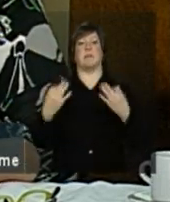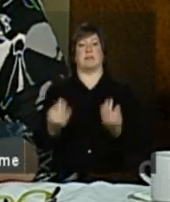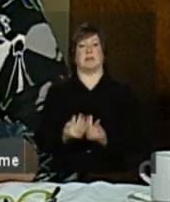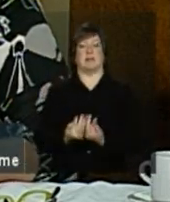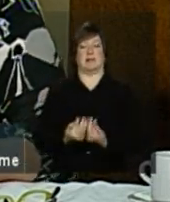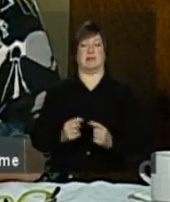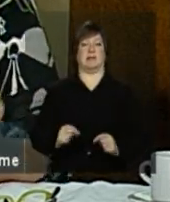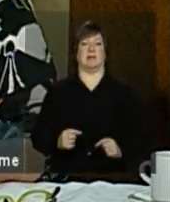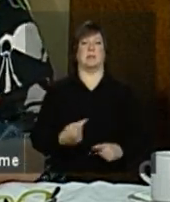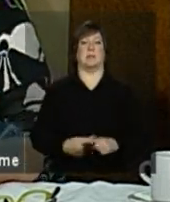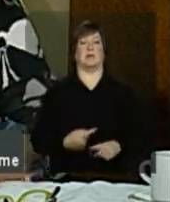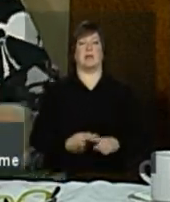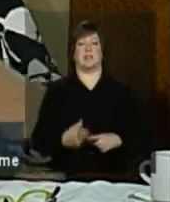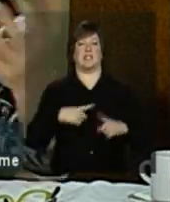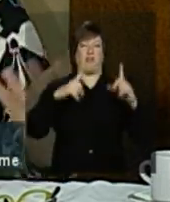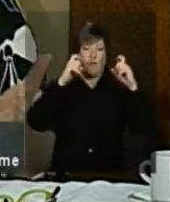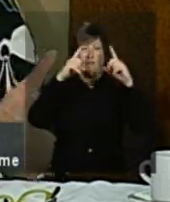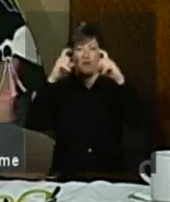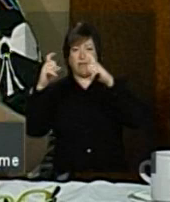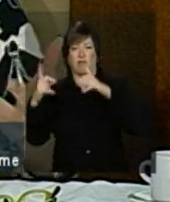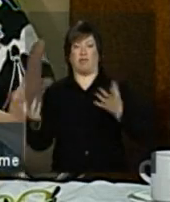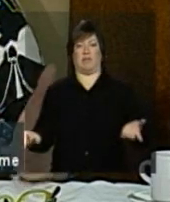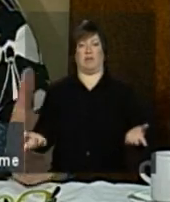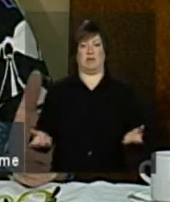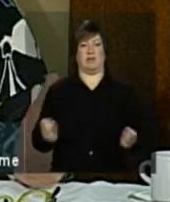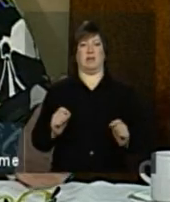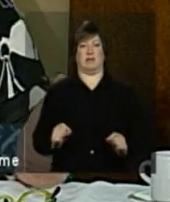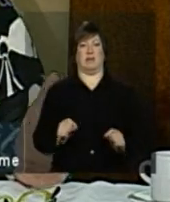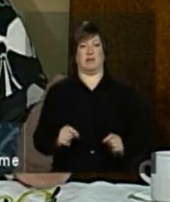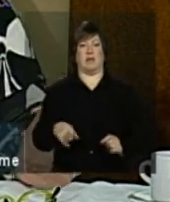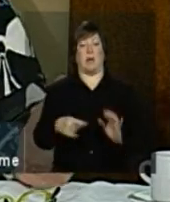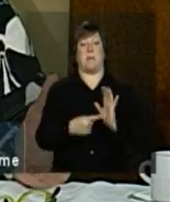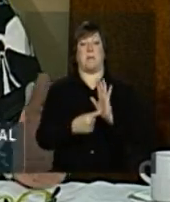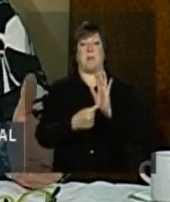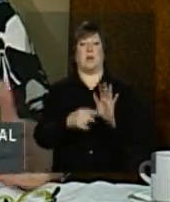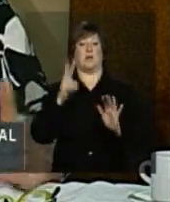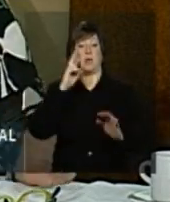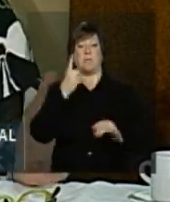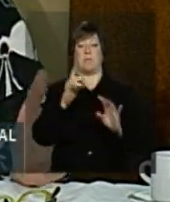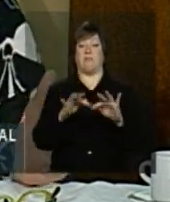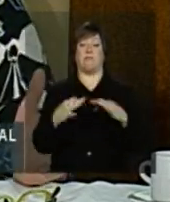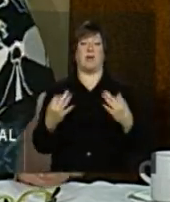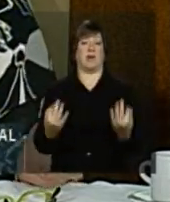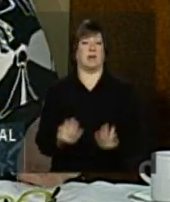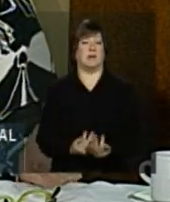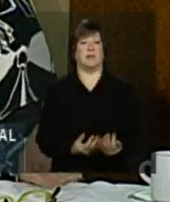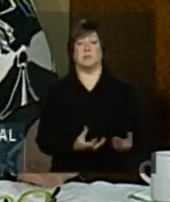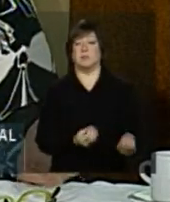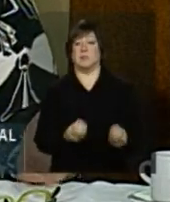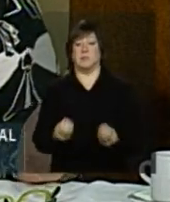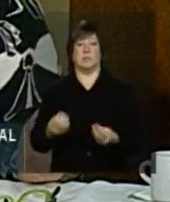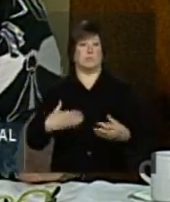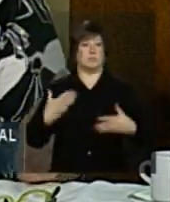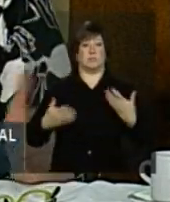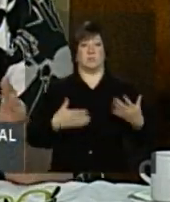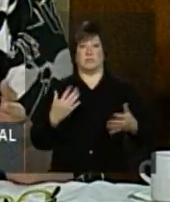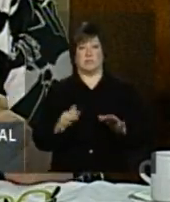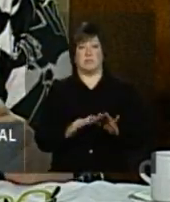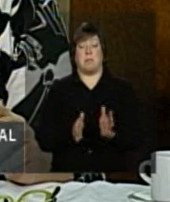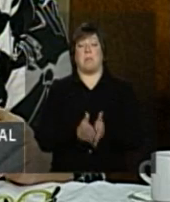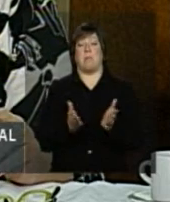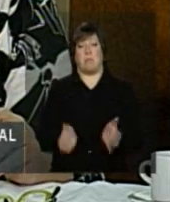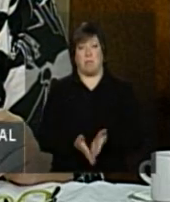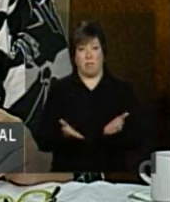eh tirando foto e fazendo uma coisa que é caricata com relação a uma família extremamente vulnerável porque essa família